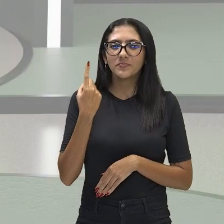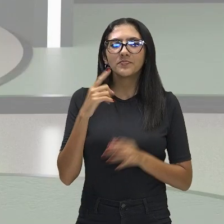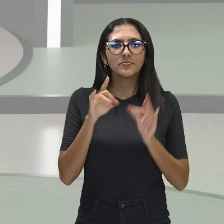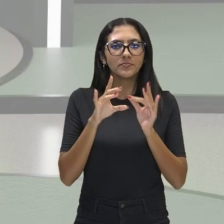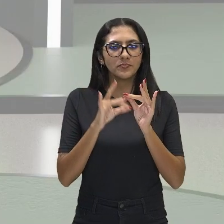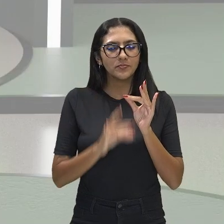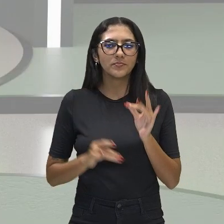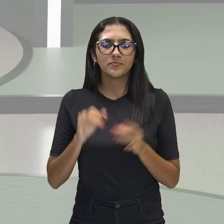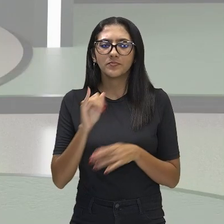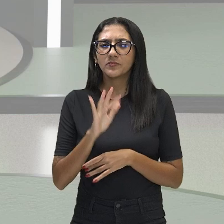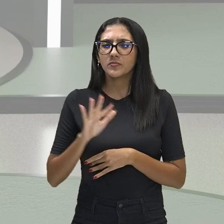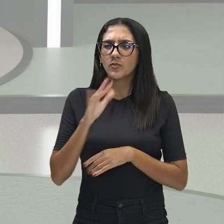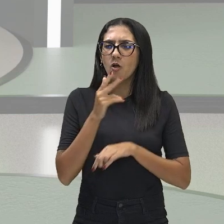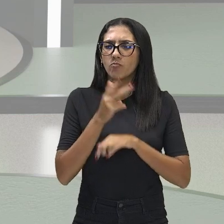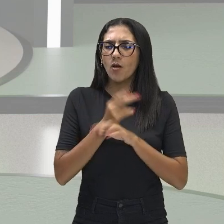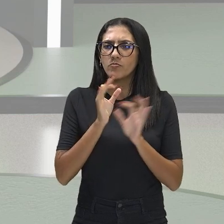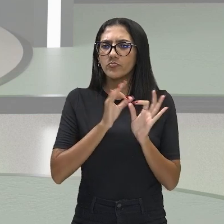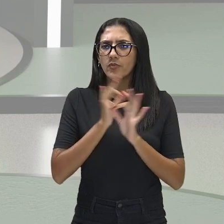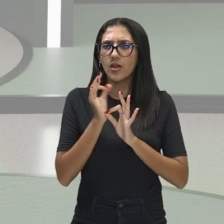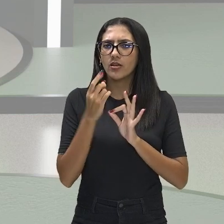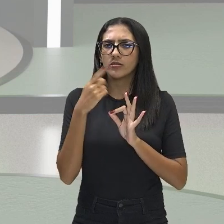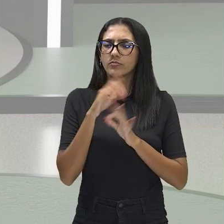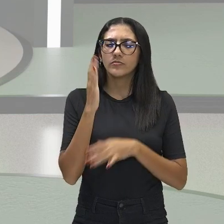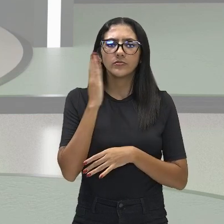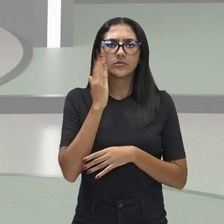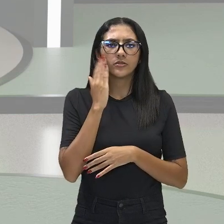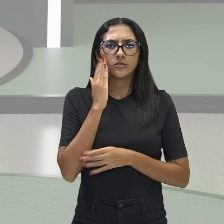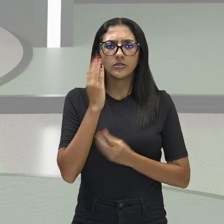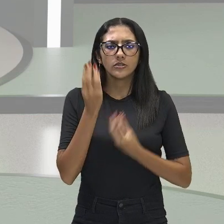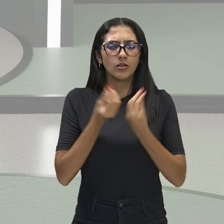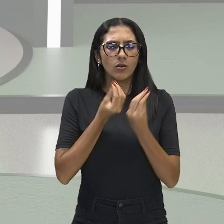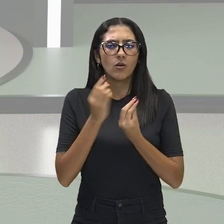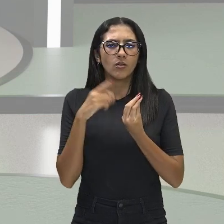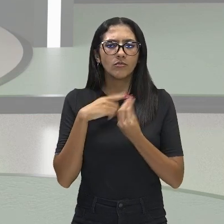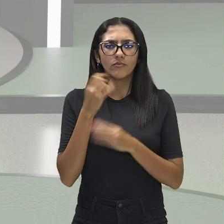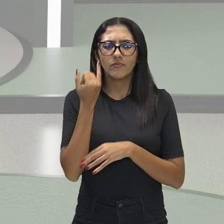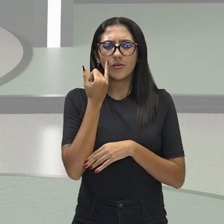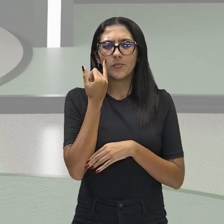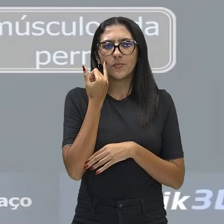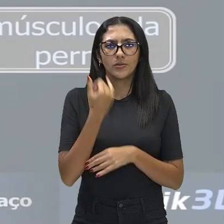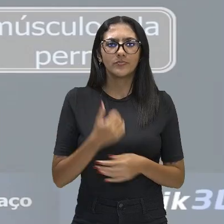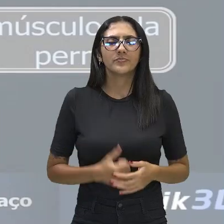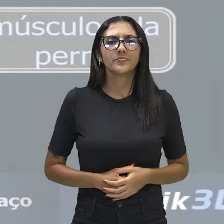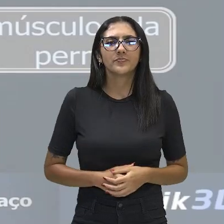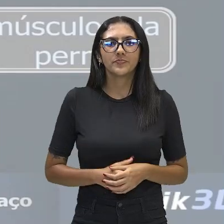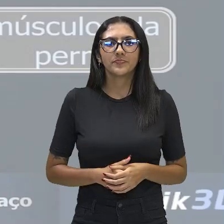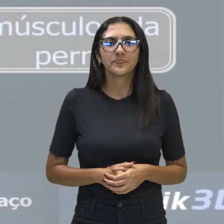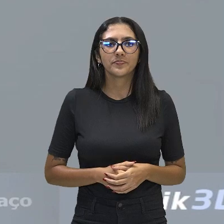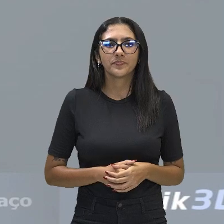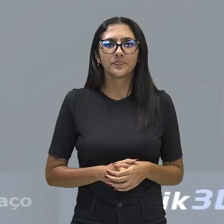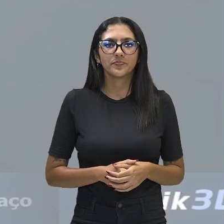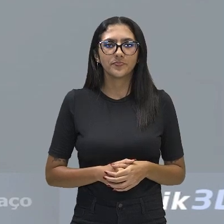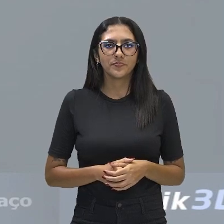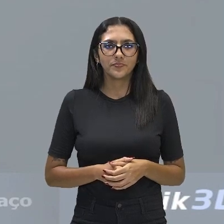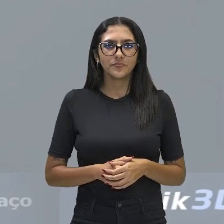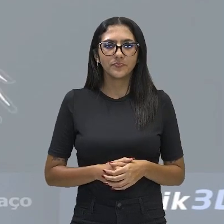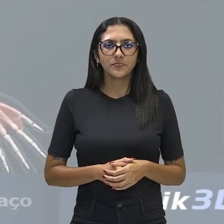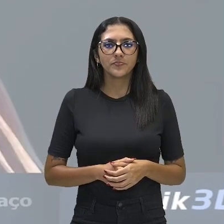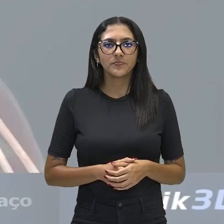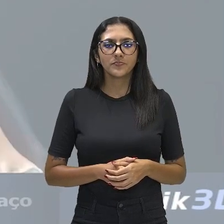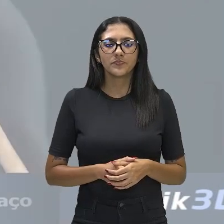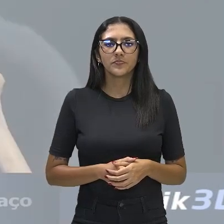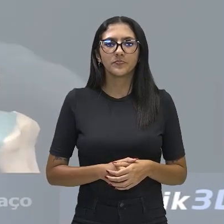numa animação mostrando todos esses músculos. Vamos por parte.